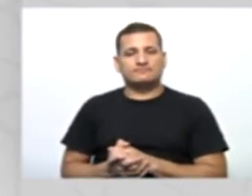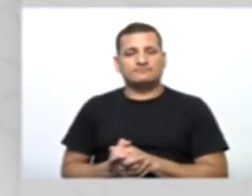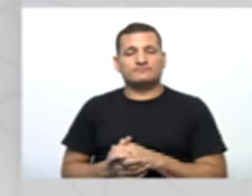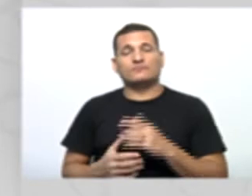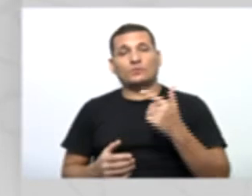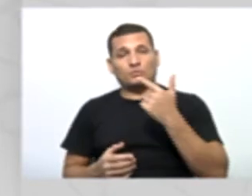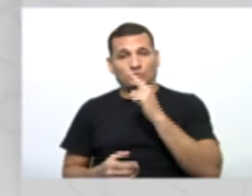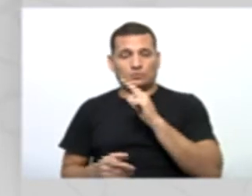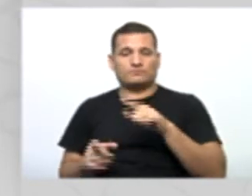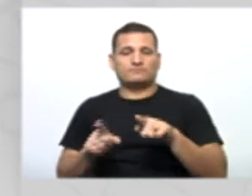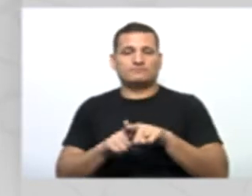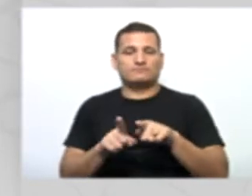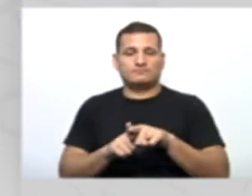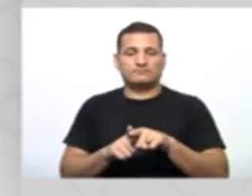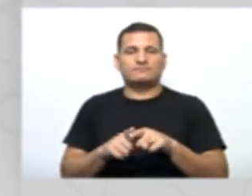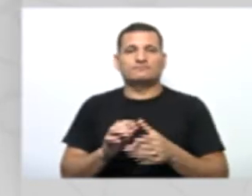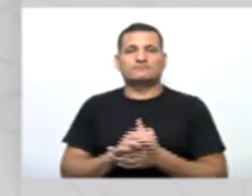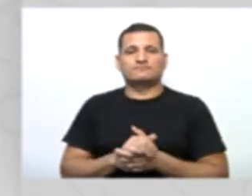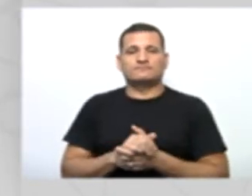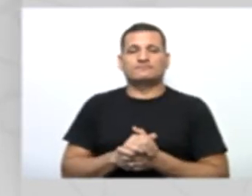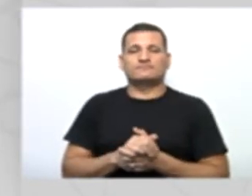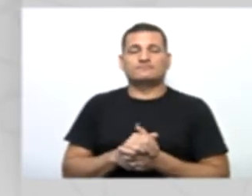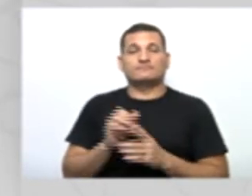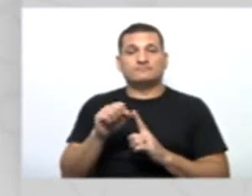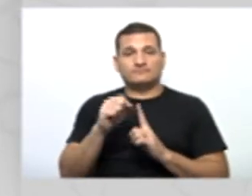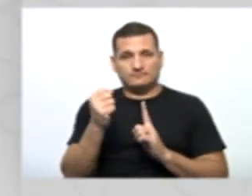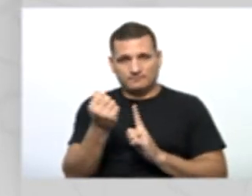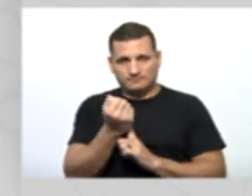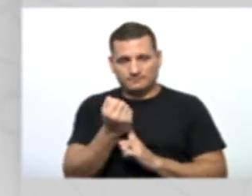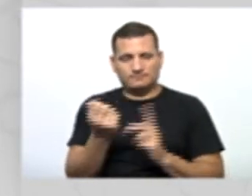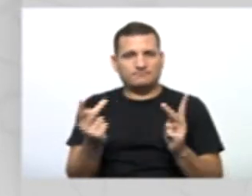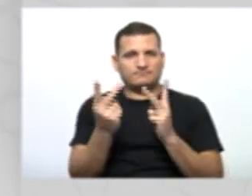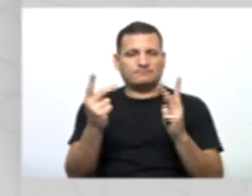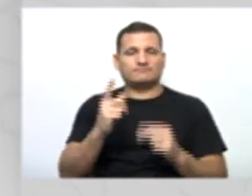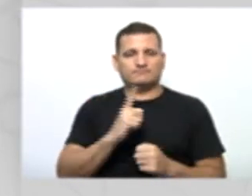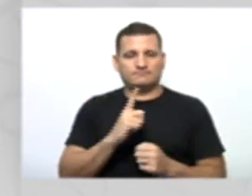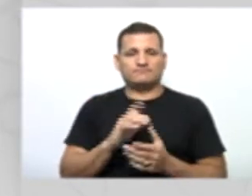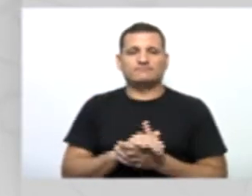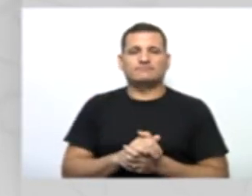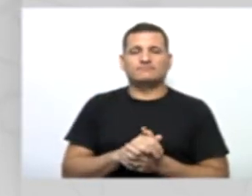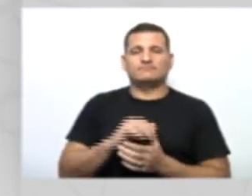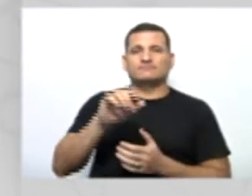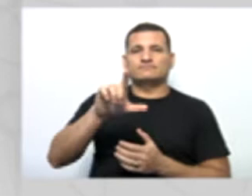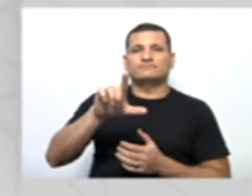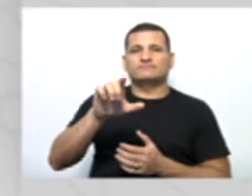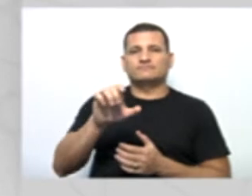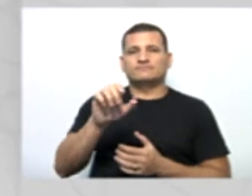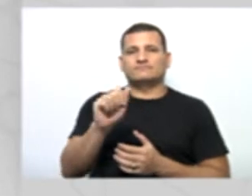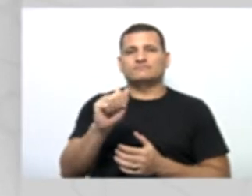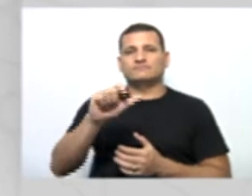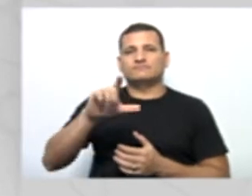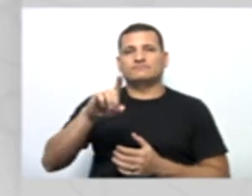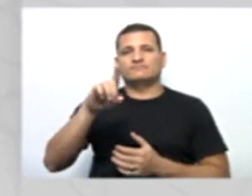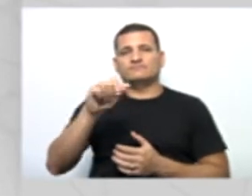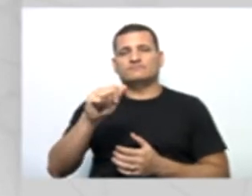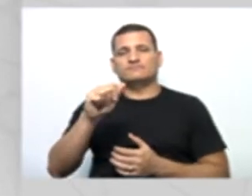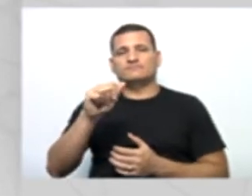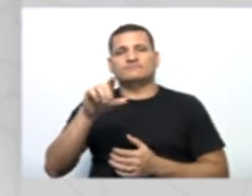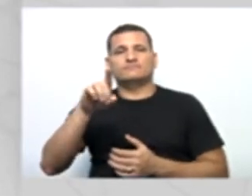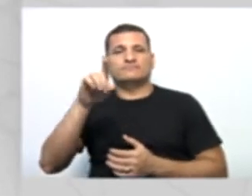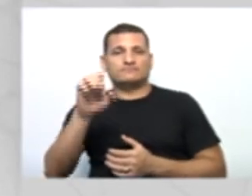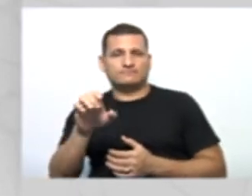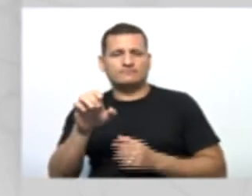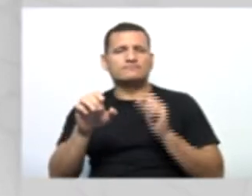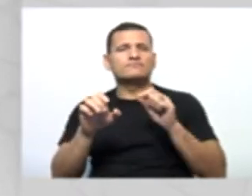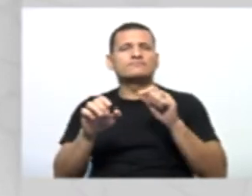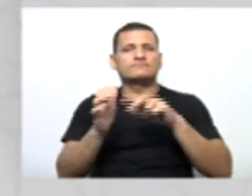tipos de virtudes são as virtudes sociais. Virtudes sociais como lealdade. Lealdade é